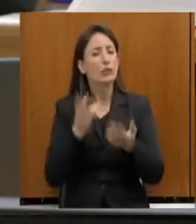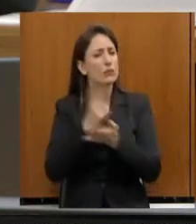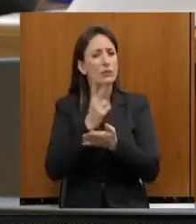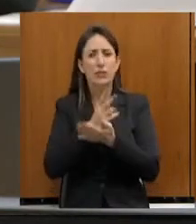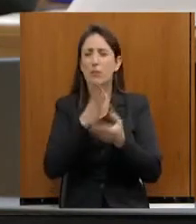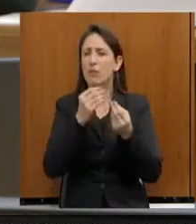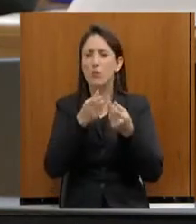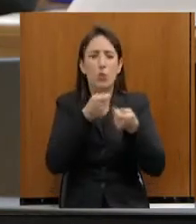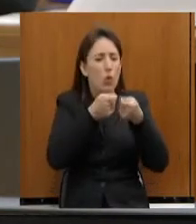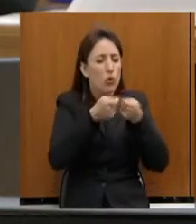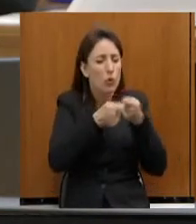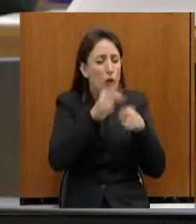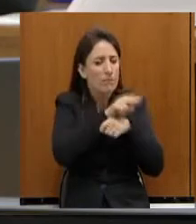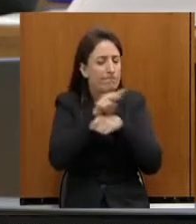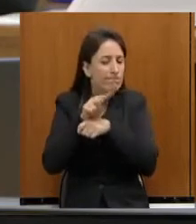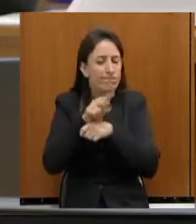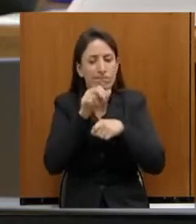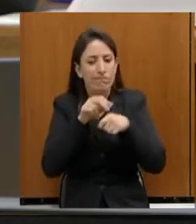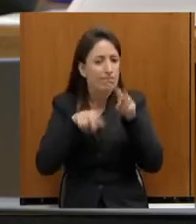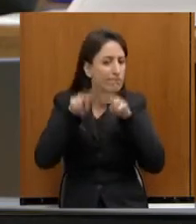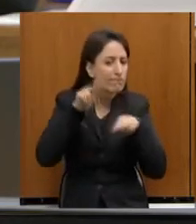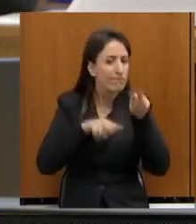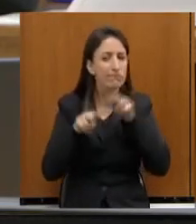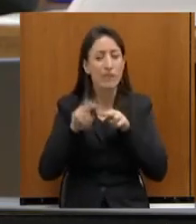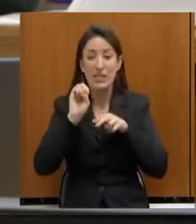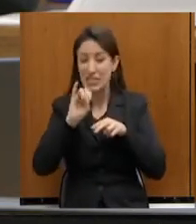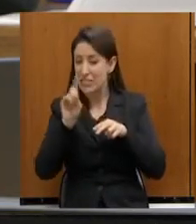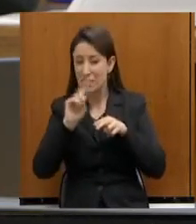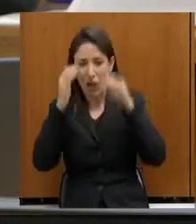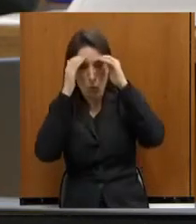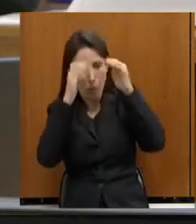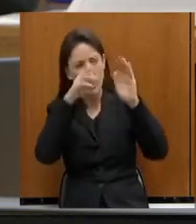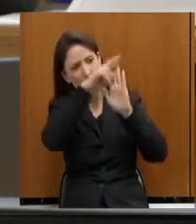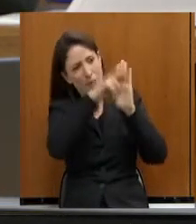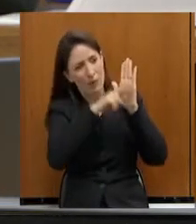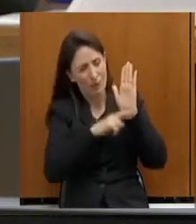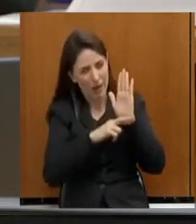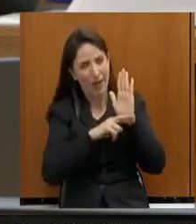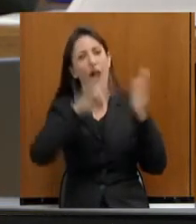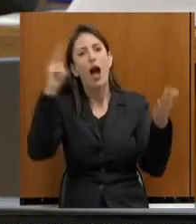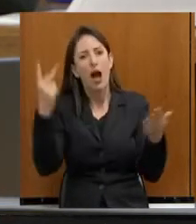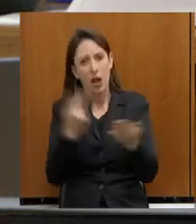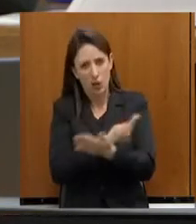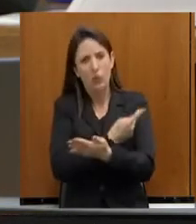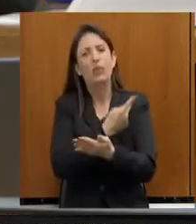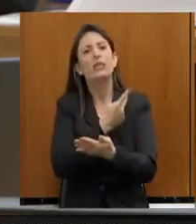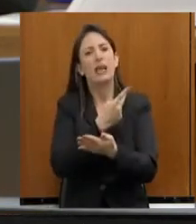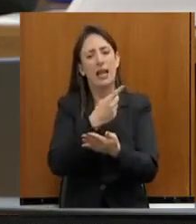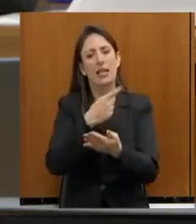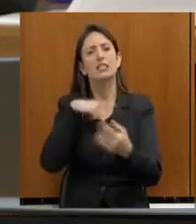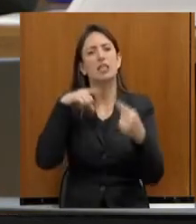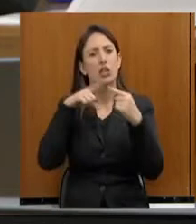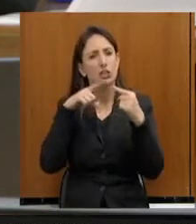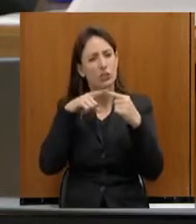no caso onde não há cumprimento desses controles das penalidades também são aplicadas para que